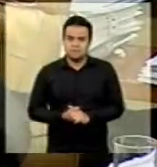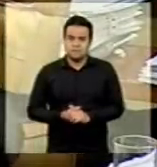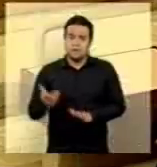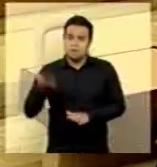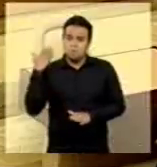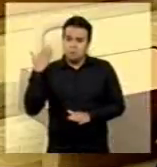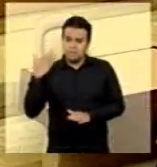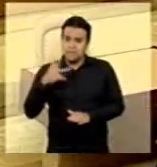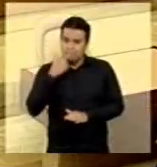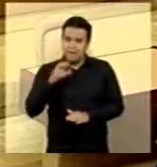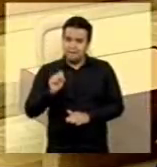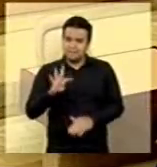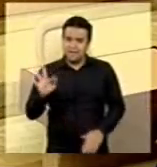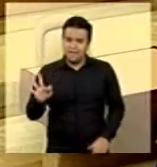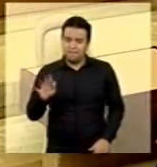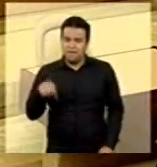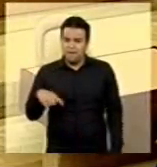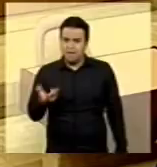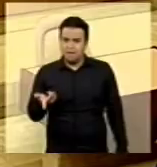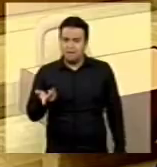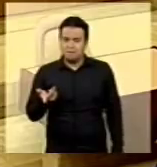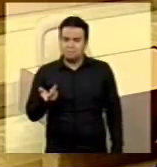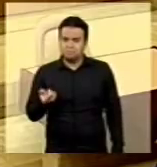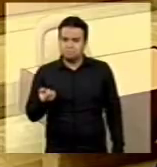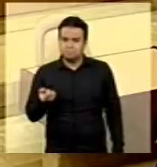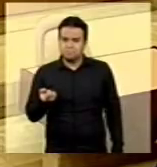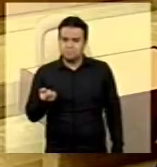era leniente, porque é uma mentira.